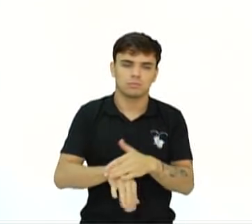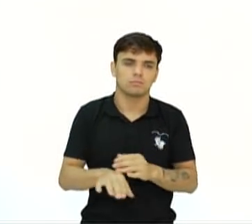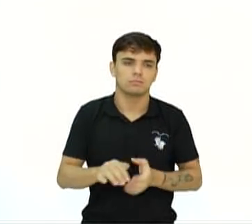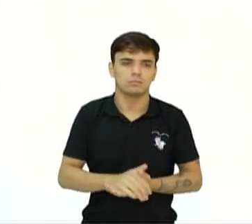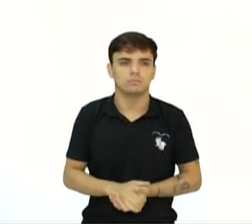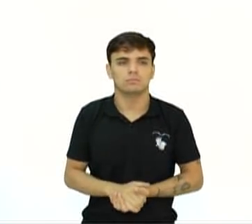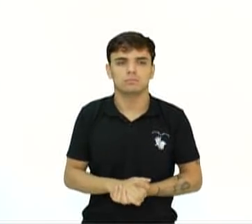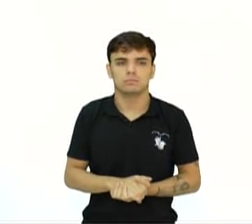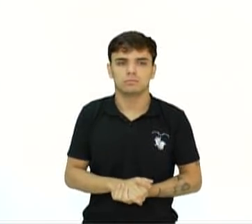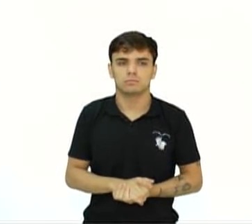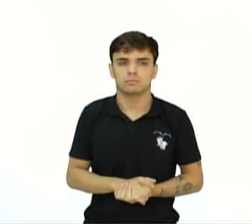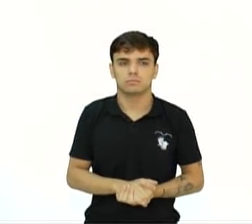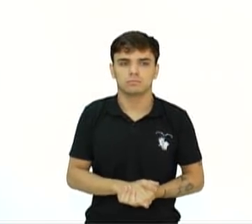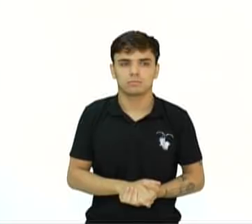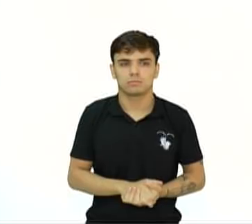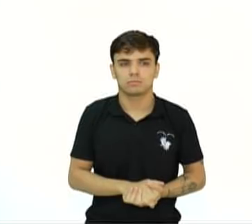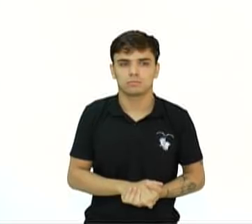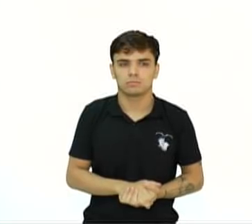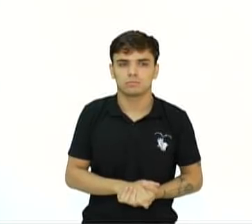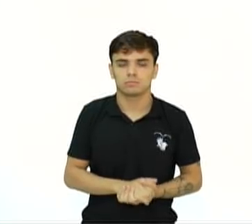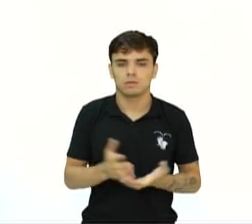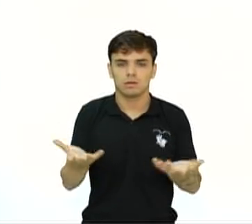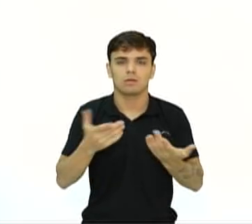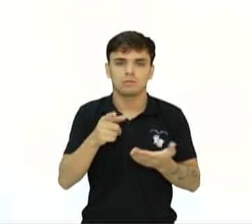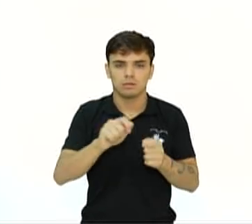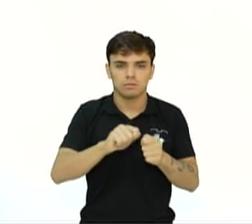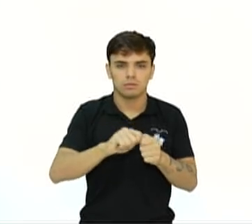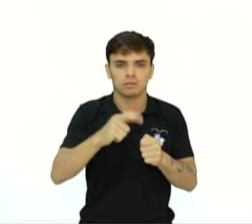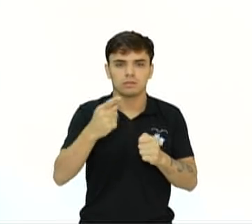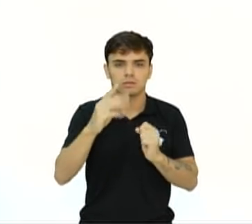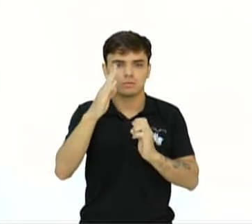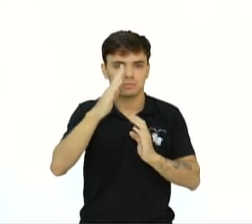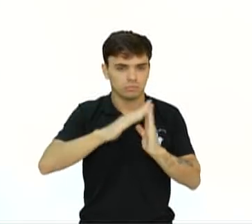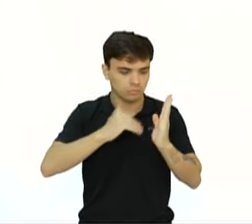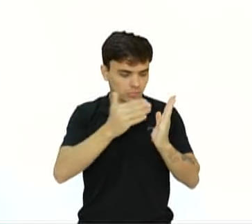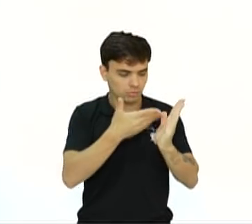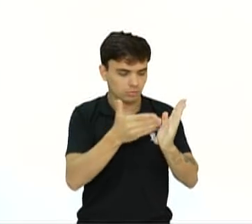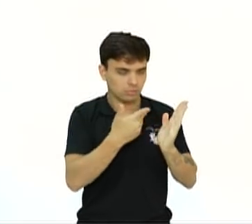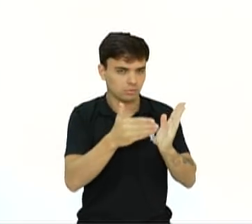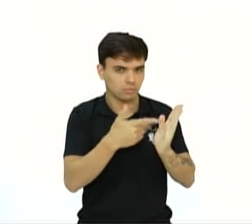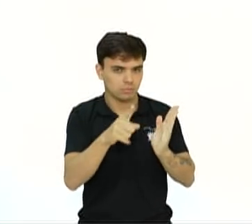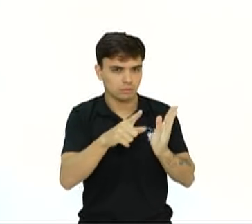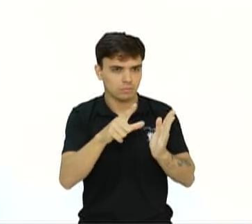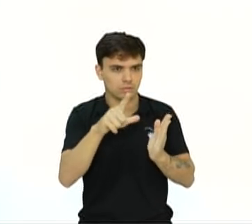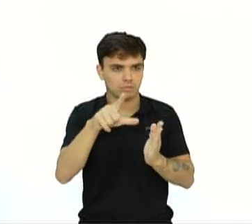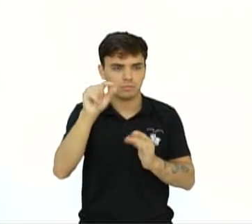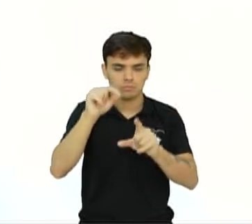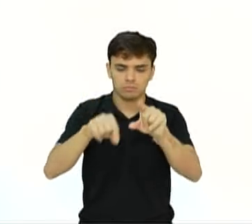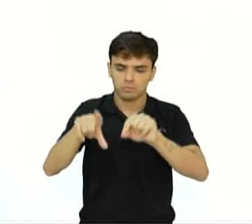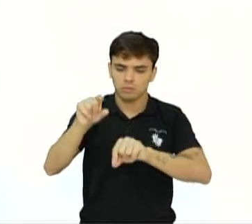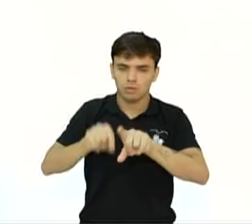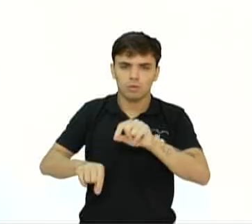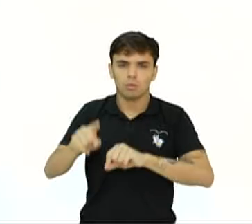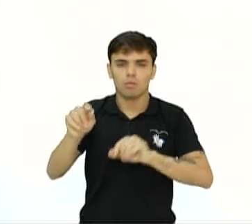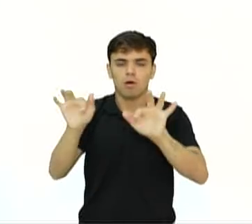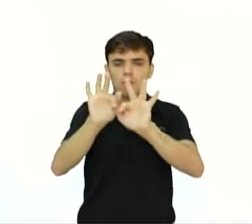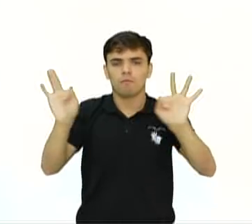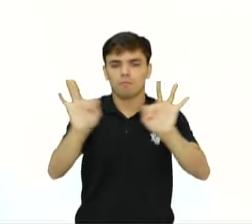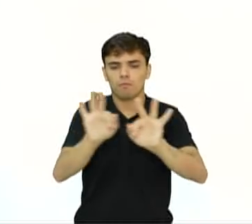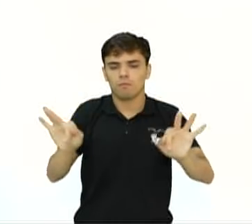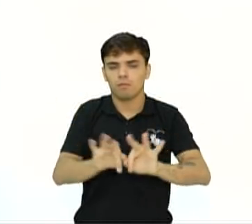certo? Agora eu quero que você faça no teu caderno, presta bastante atenção. Você vai marcar quais as frases